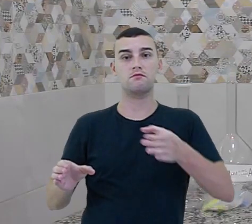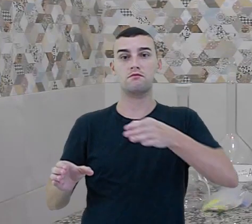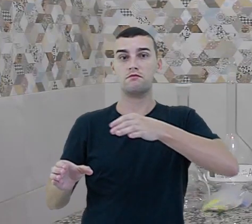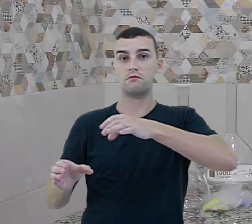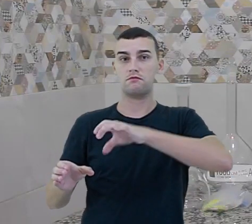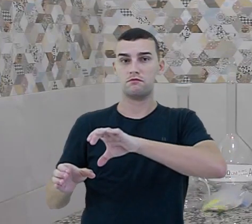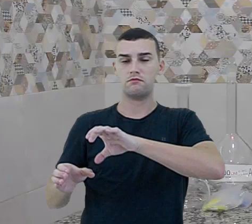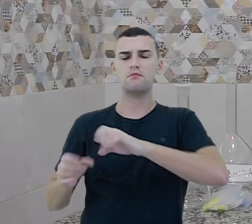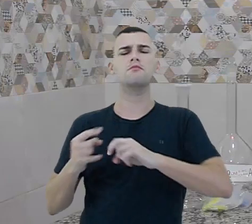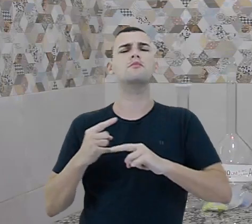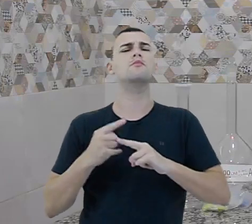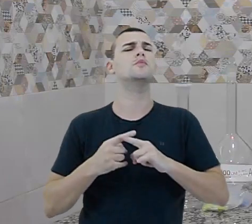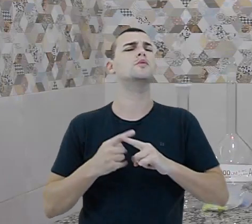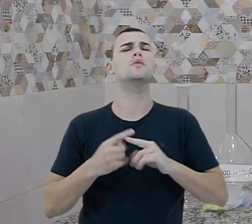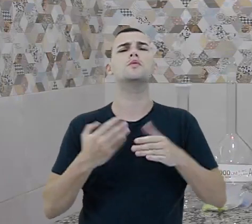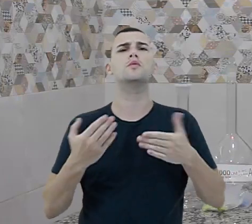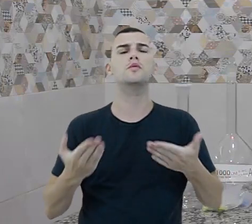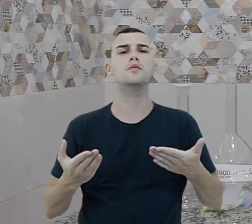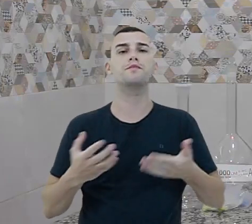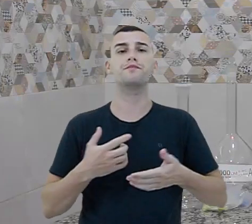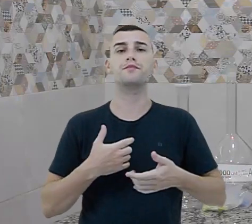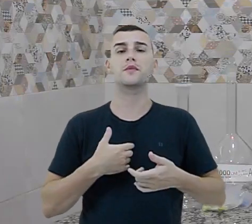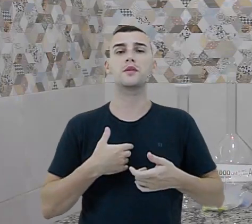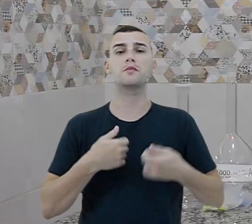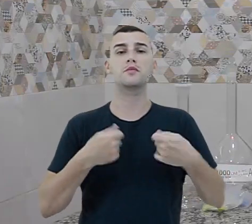Eu preciso de um volume,